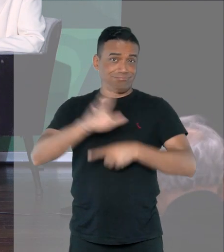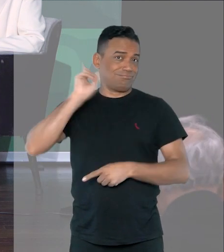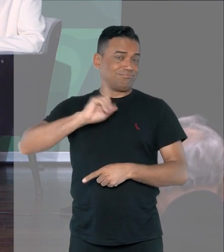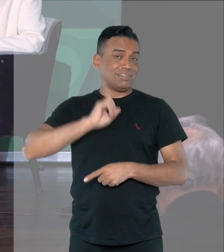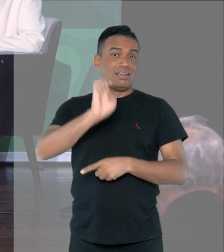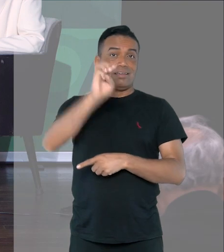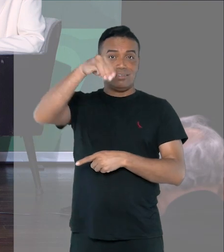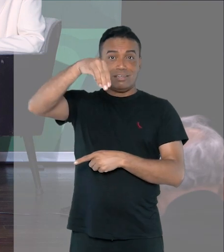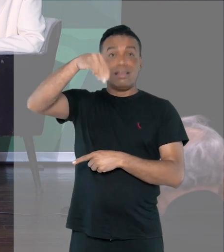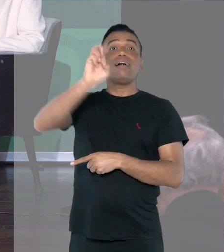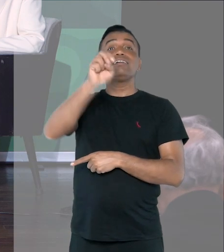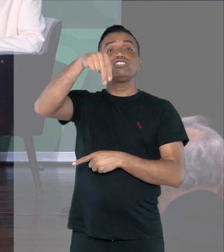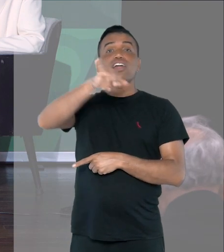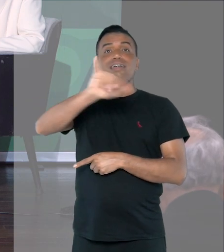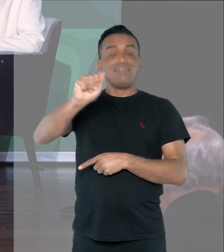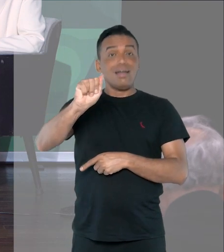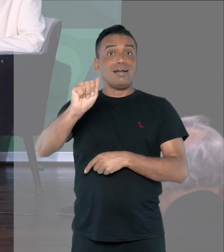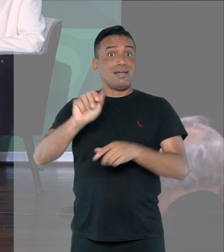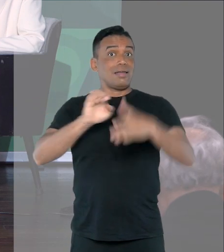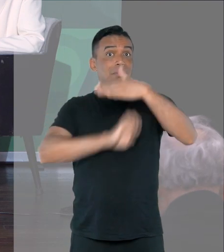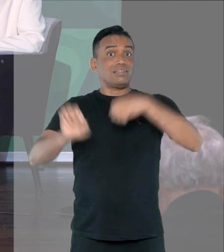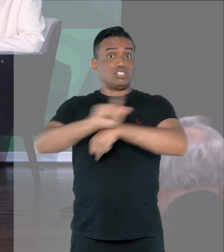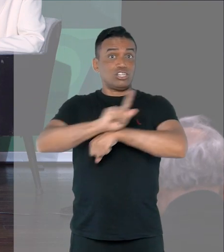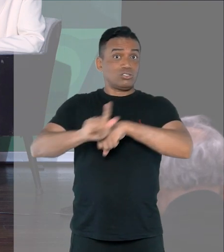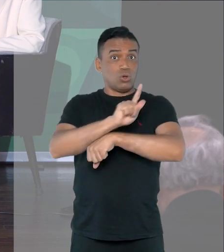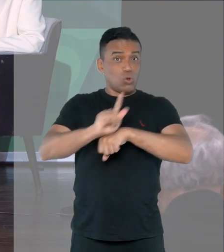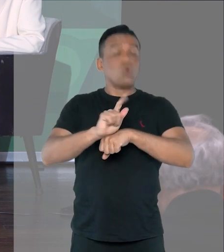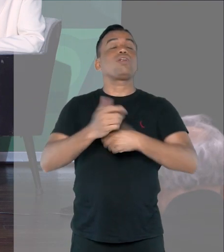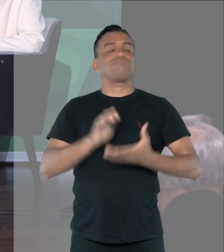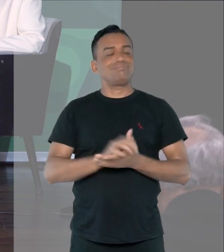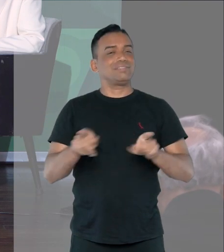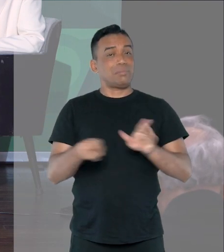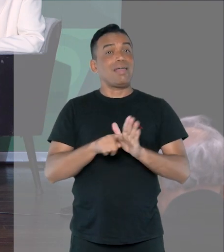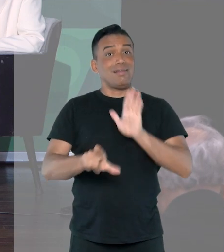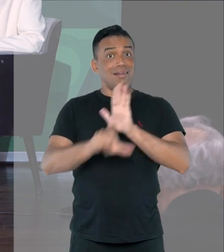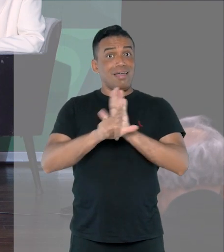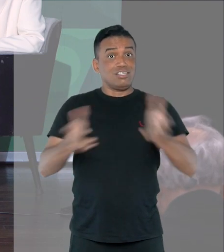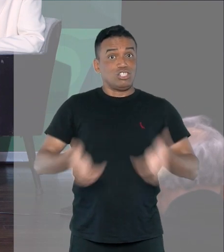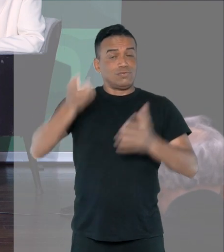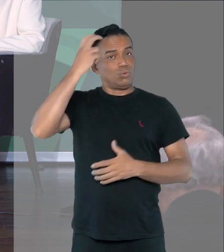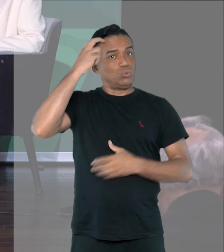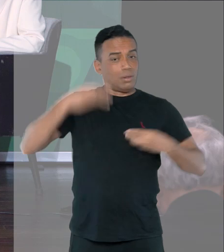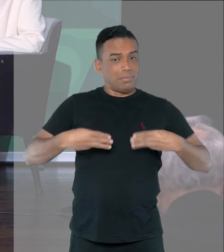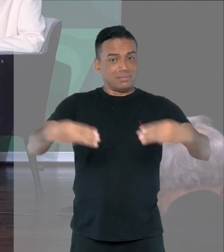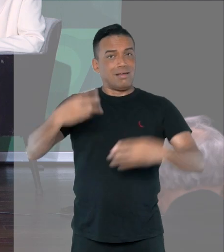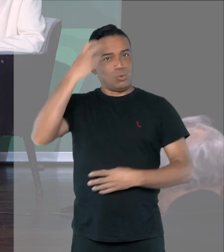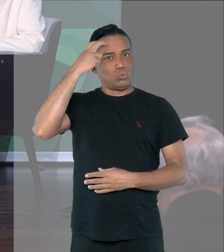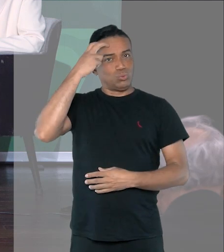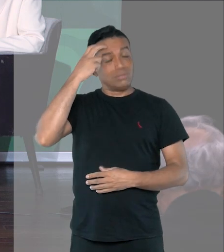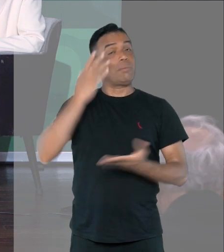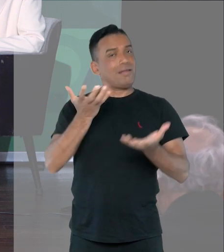da Engea, empresa gestora de ativos SA, via Lei Rouanet, do Ministério da Cultura. Importante também,